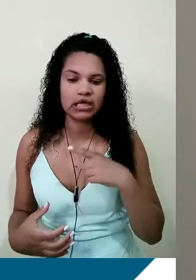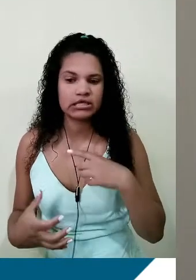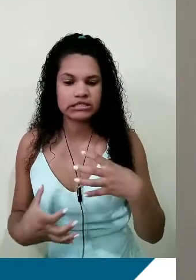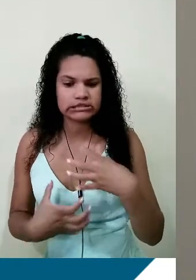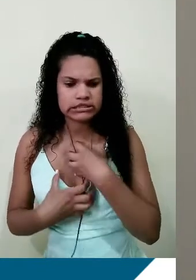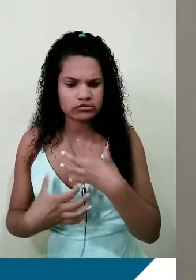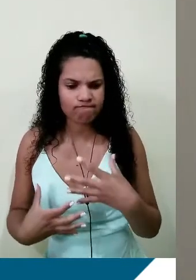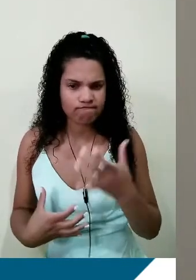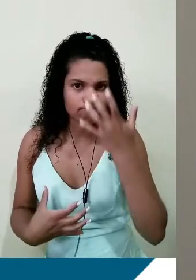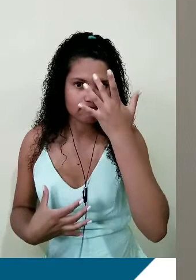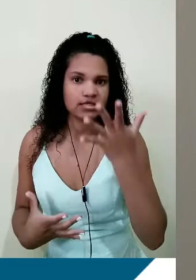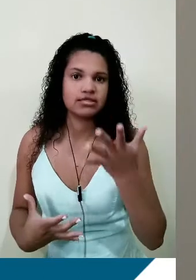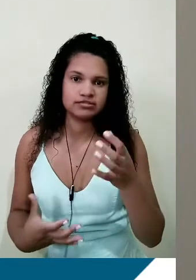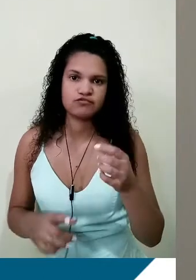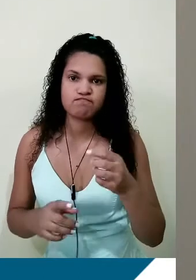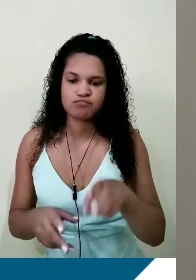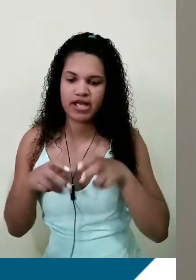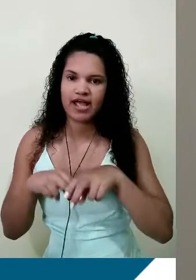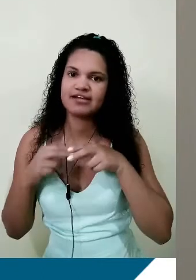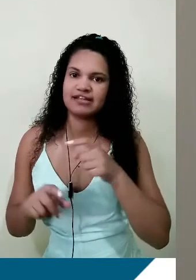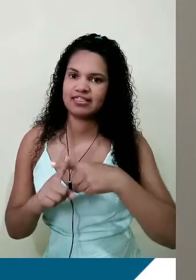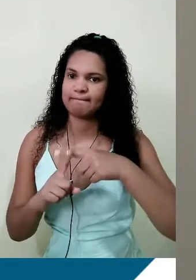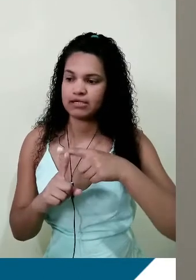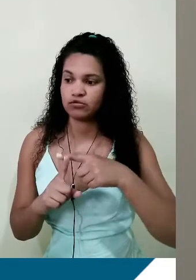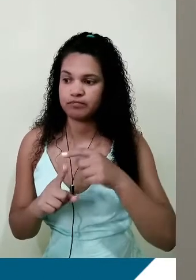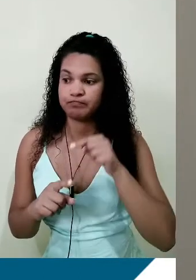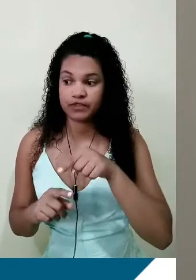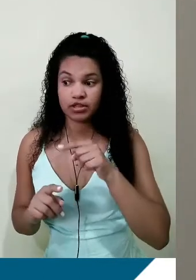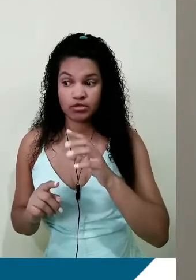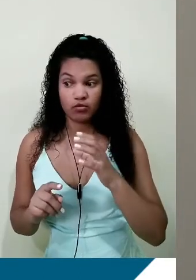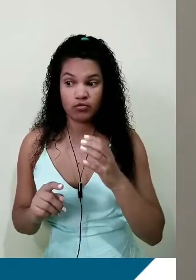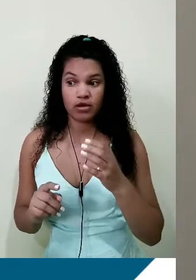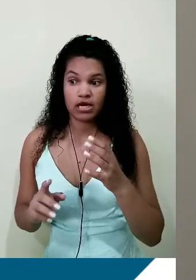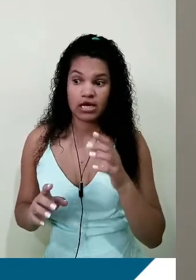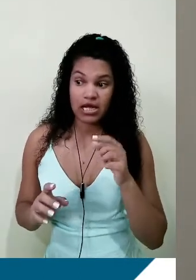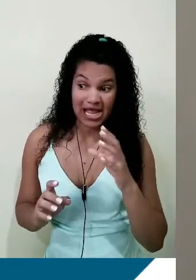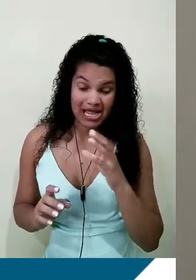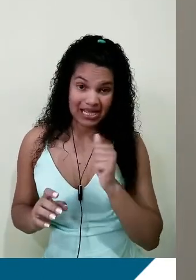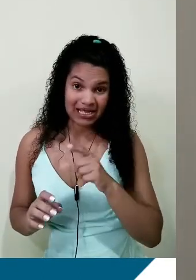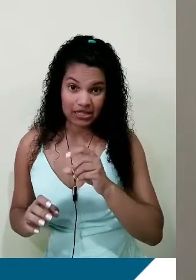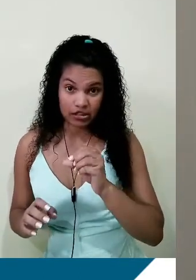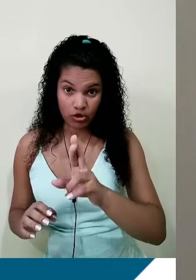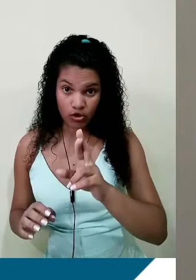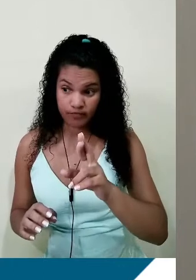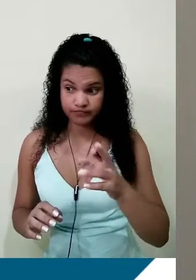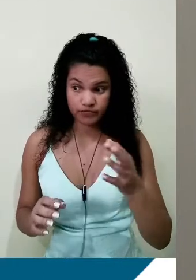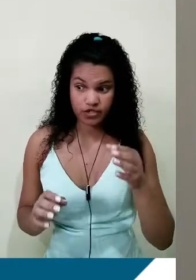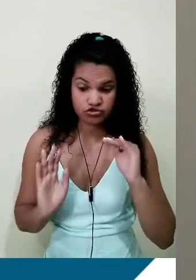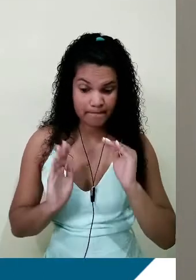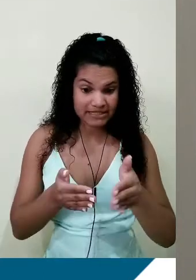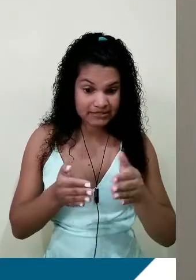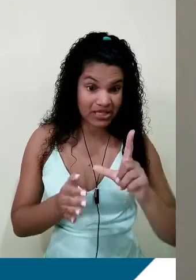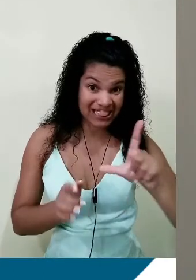temperatura. Então, o calor específico latente, por sua vez, indica para a gente a facilidade ou